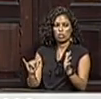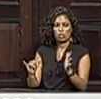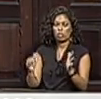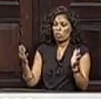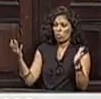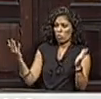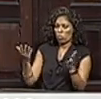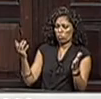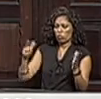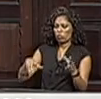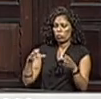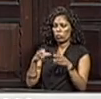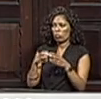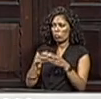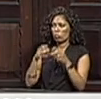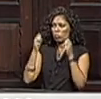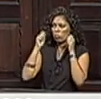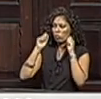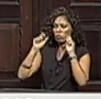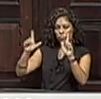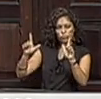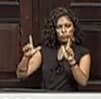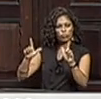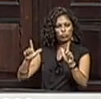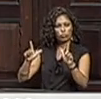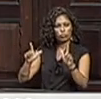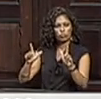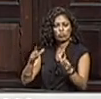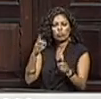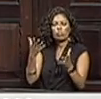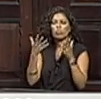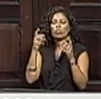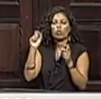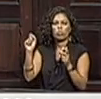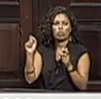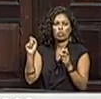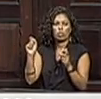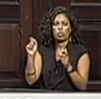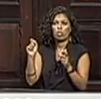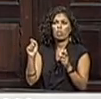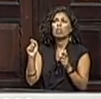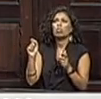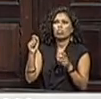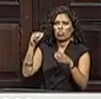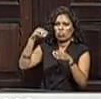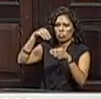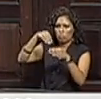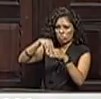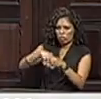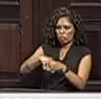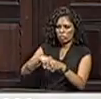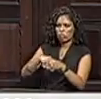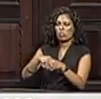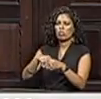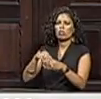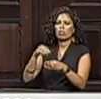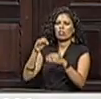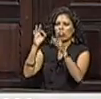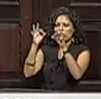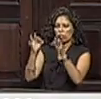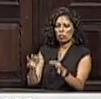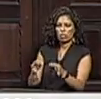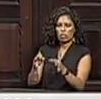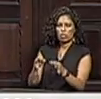os deputados aqui, ou a grande maioria terá pelo menos um exemplo, é que a gente aprova, a deputada Lucinha, a questão dos pisos e depois